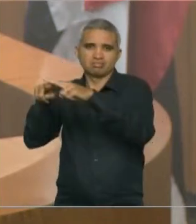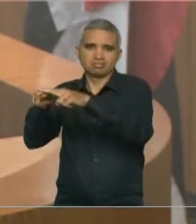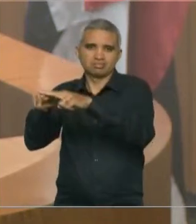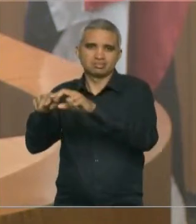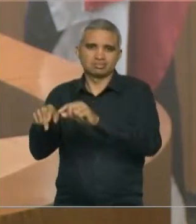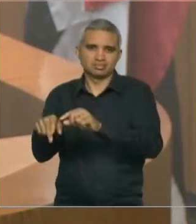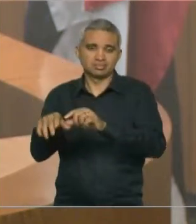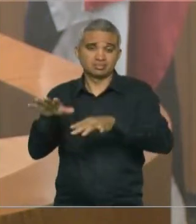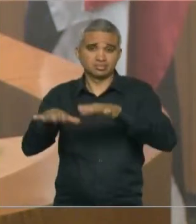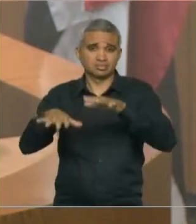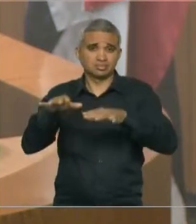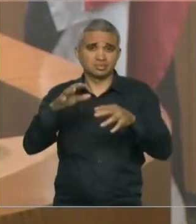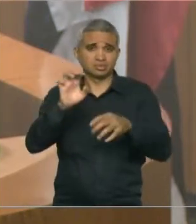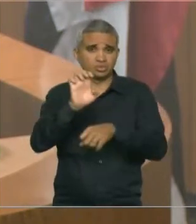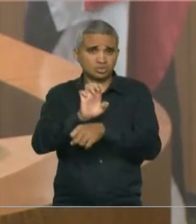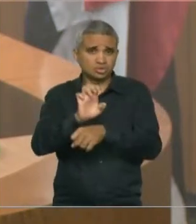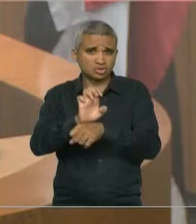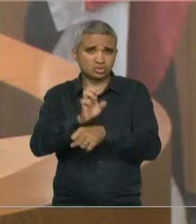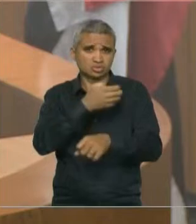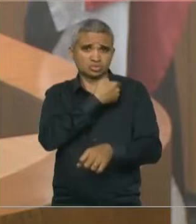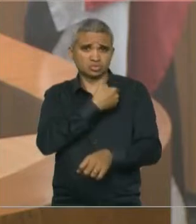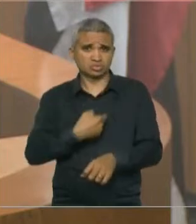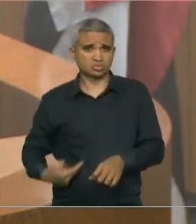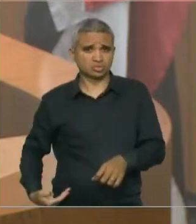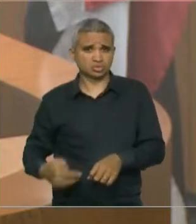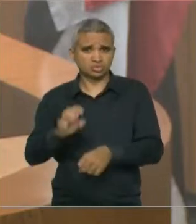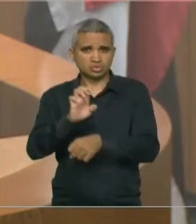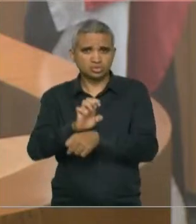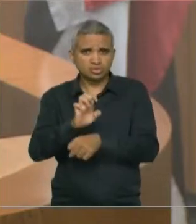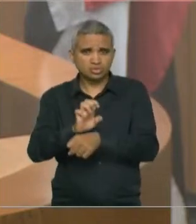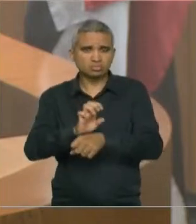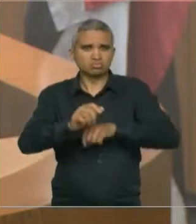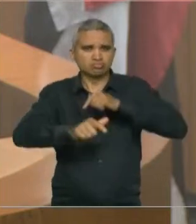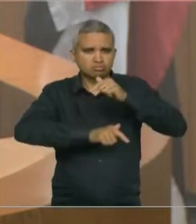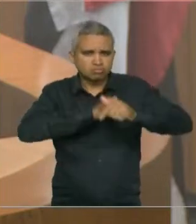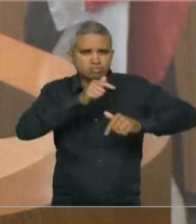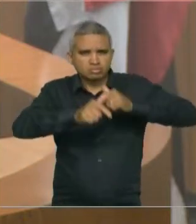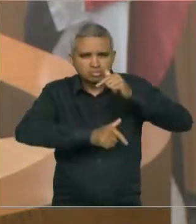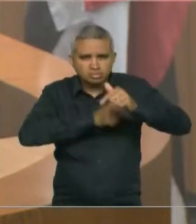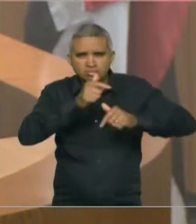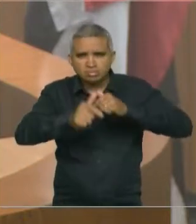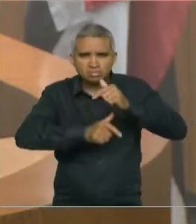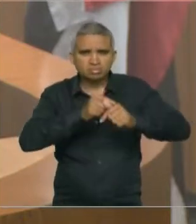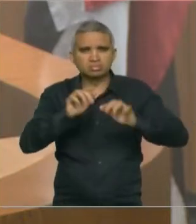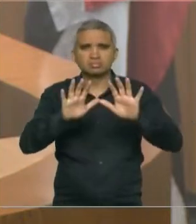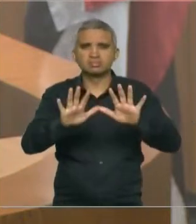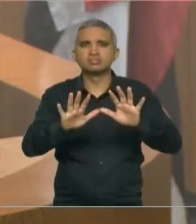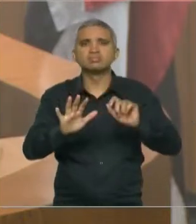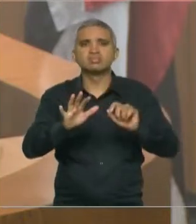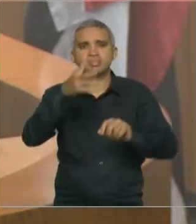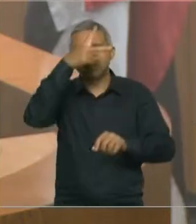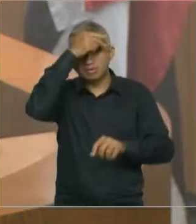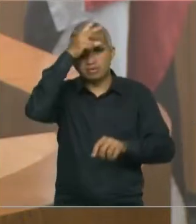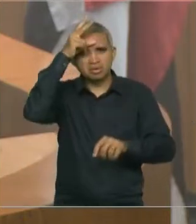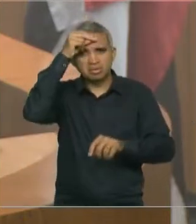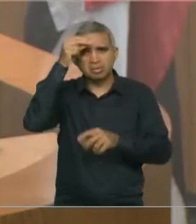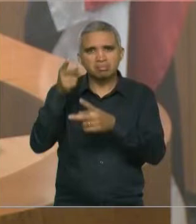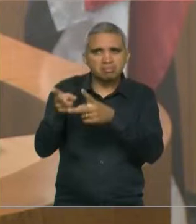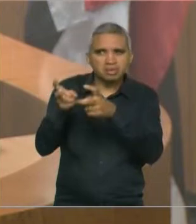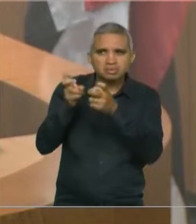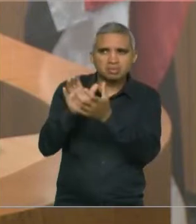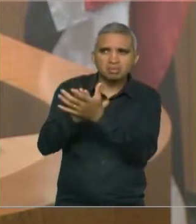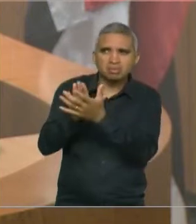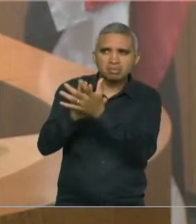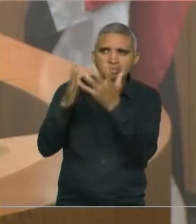é reconhecido e algumas vezes é até injustiçado. E a gente sai em defesa dessa tentativa de apenas um